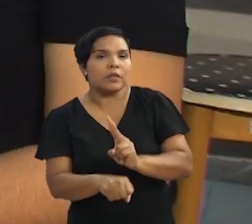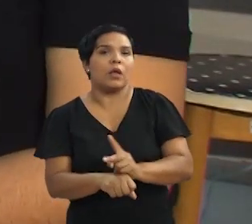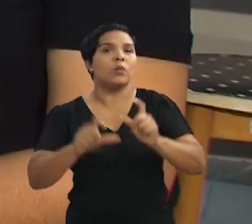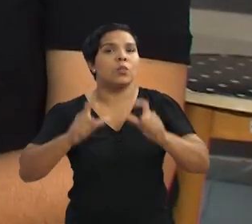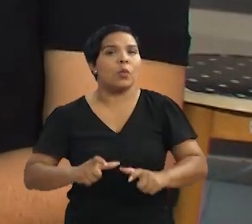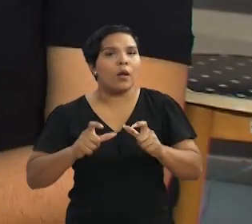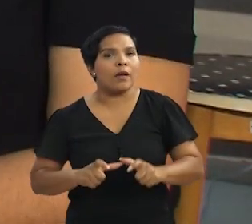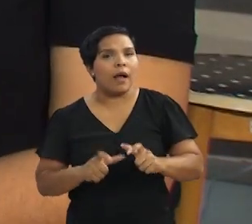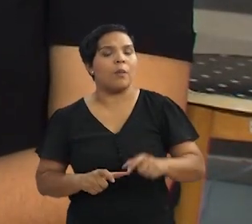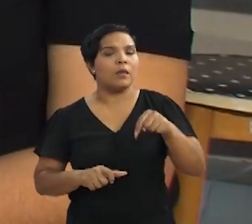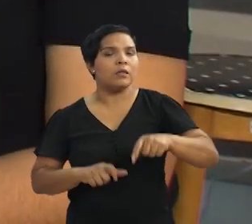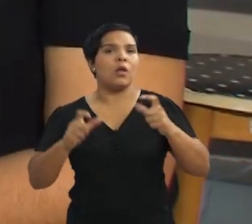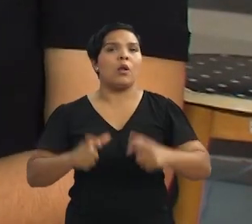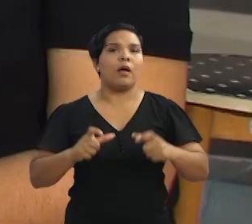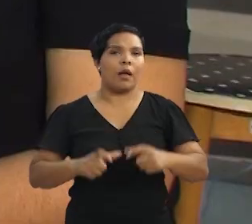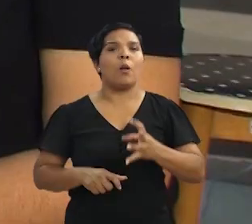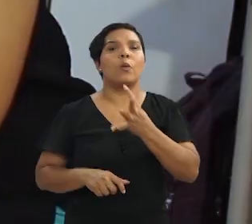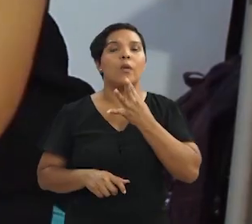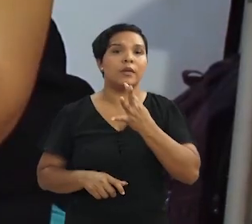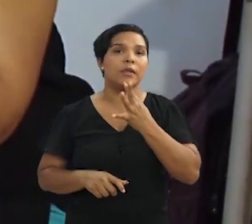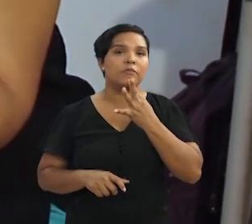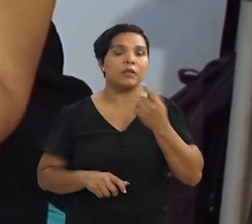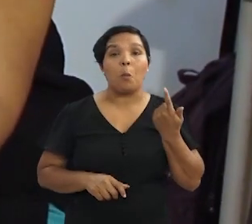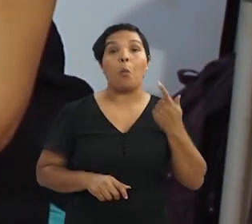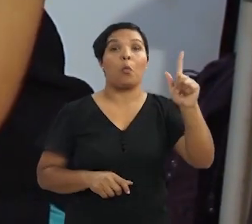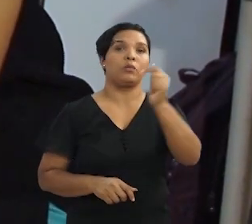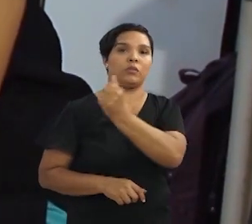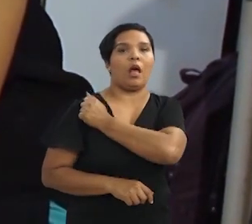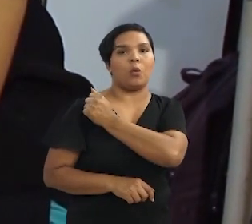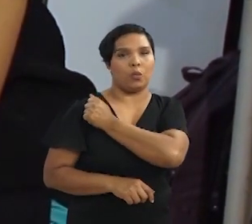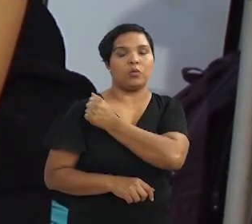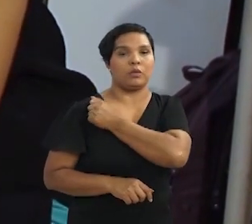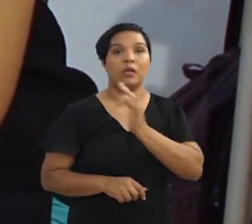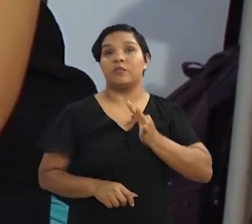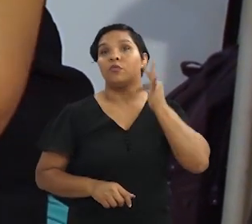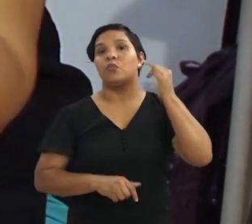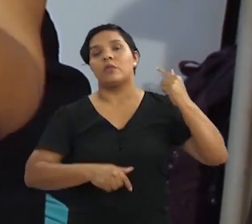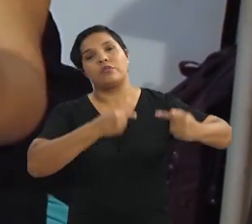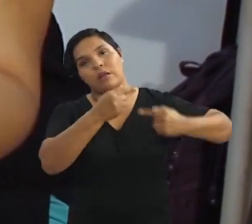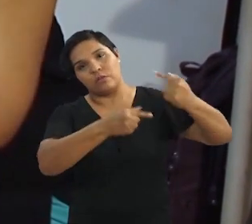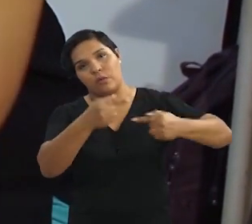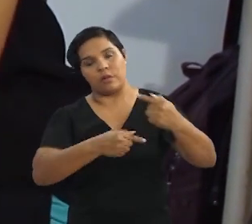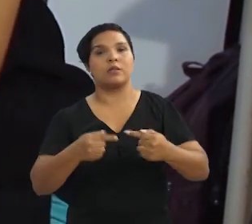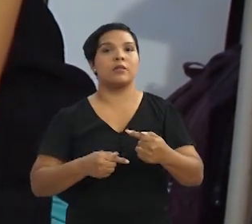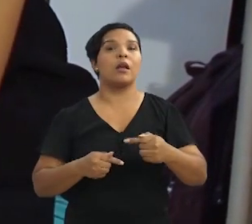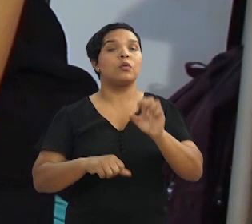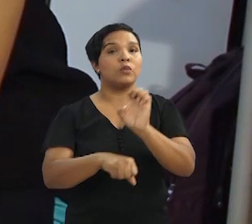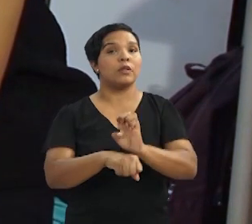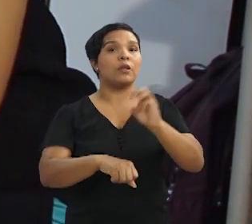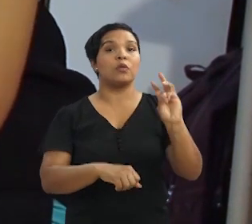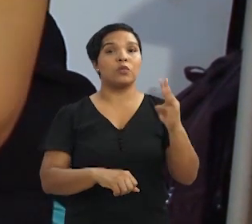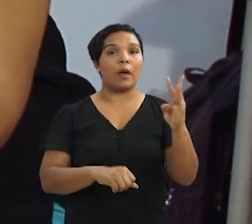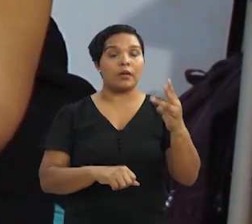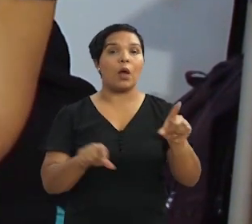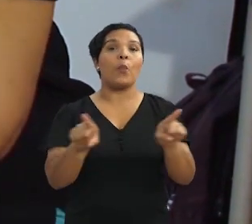do acervo, para que esse acervo seja conhecido por outros alunos, as futuras gerações, tanto no